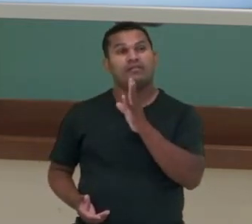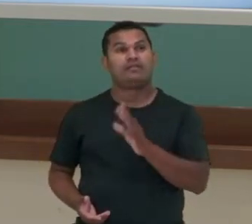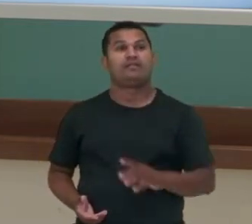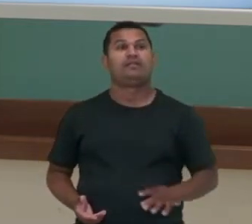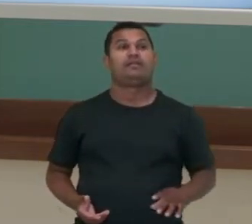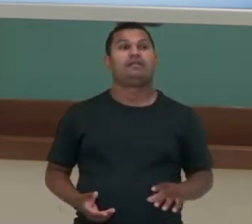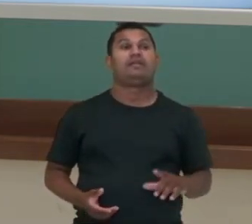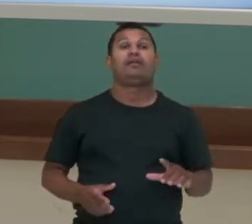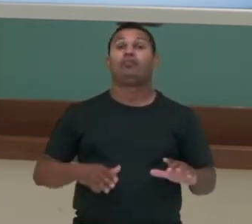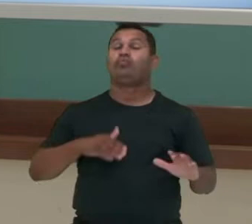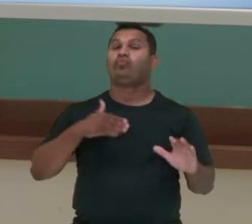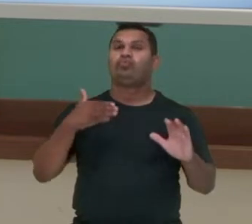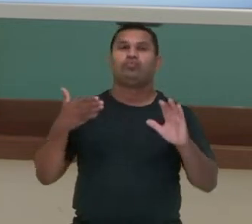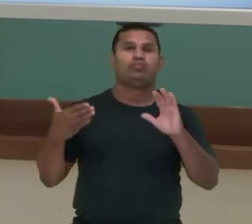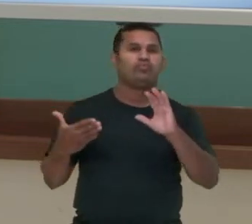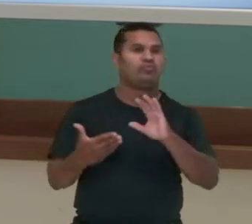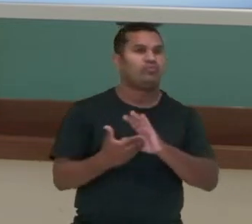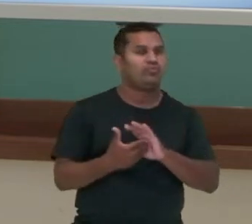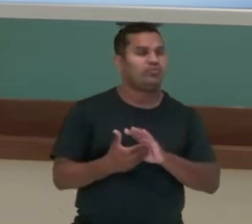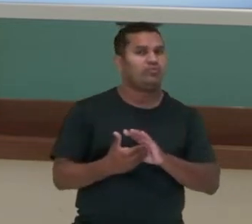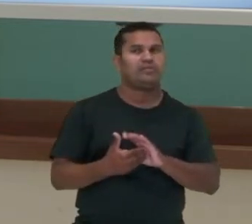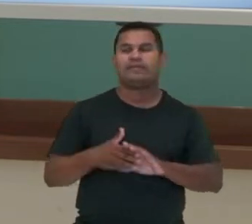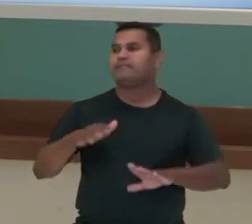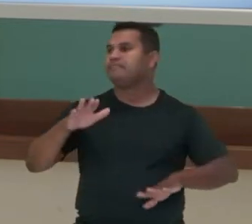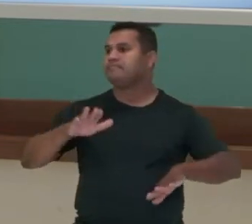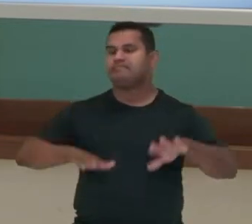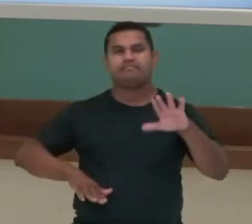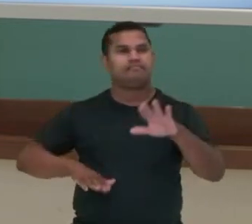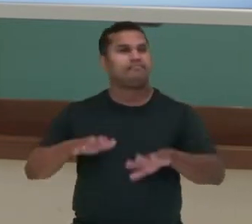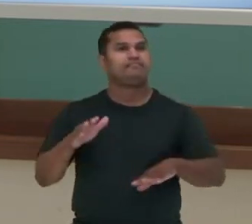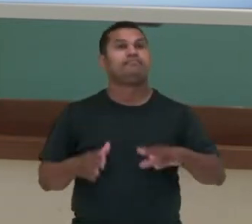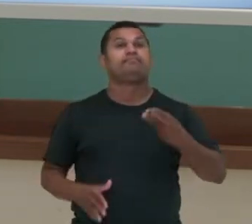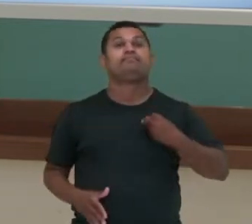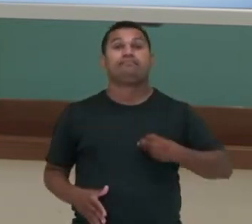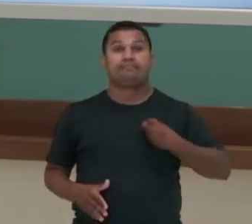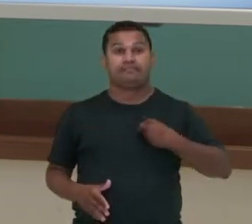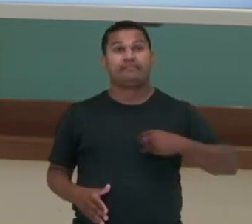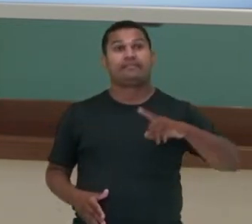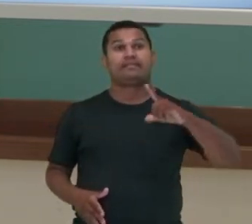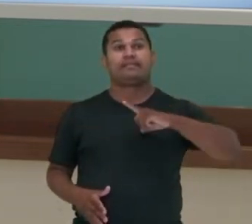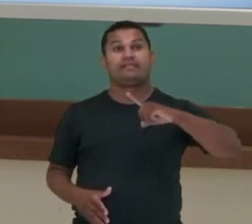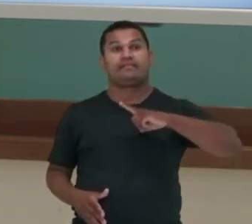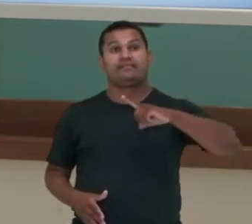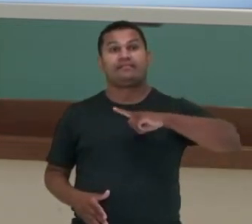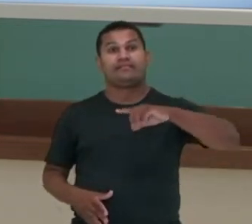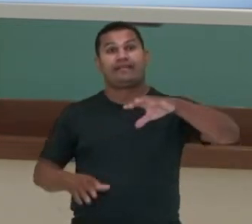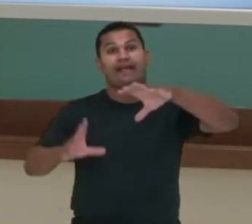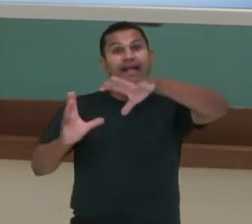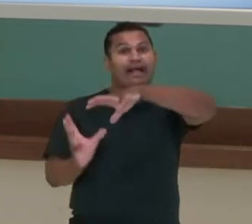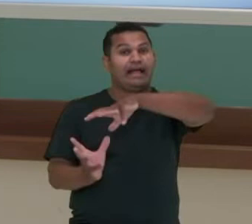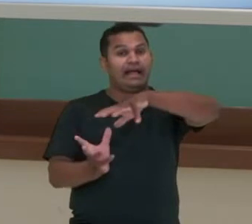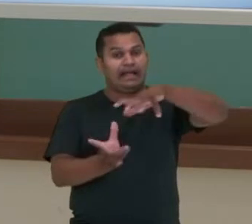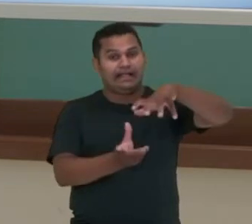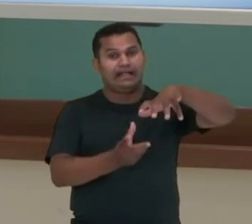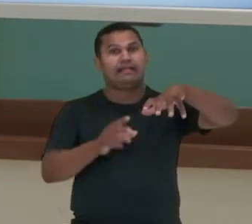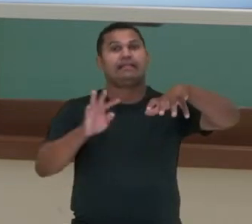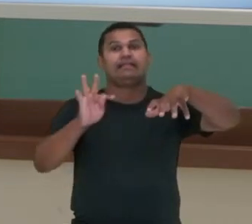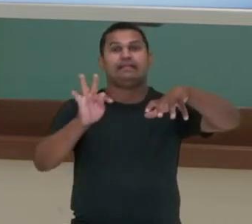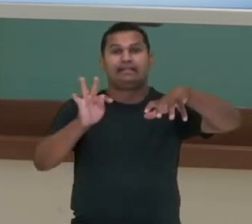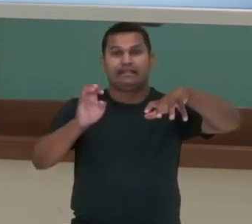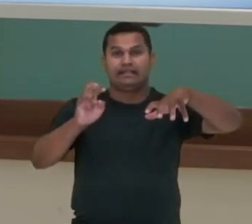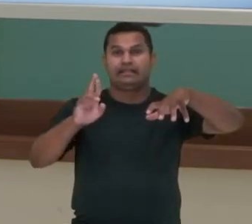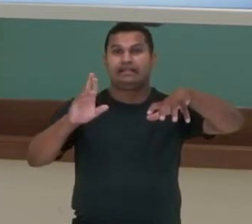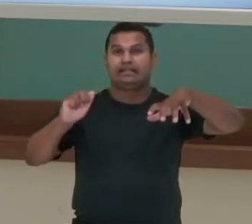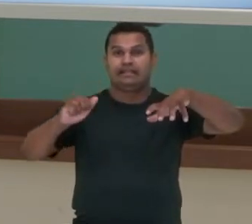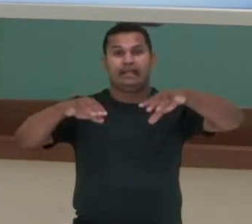dizer que toda e qualquer forma de vida do planeta faz parte da biosfera,